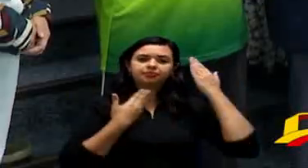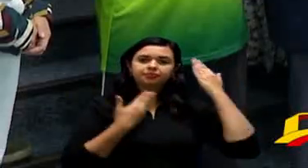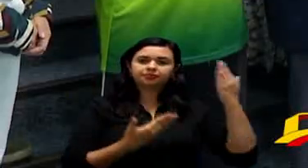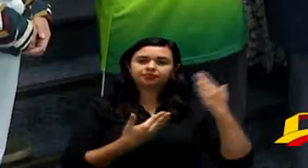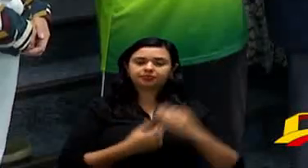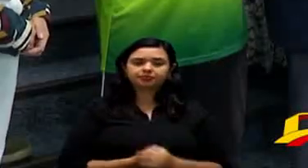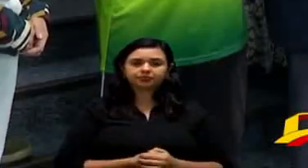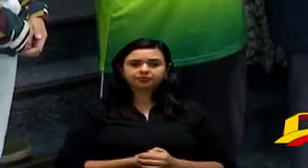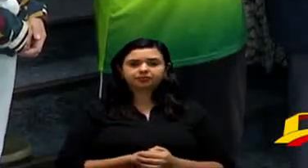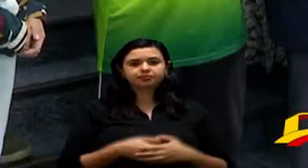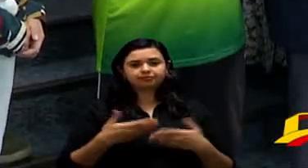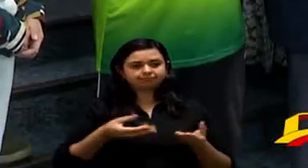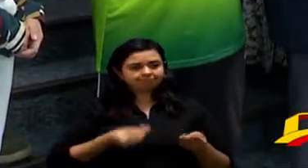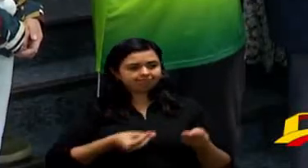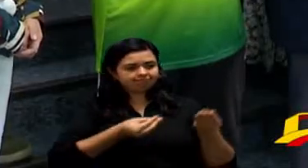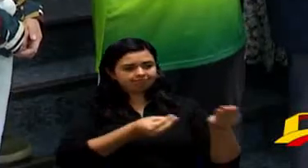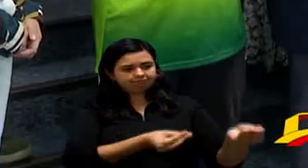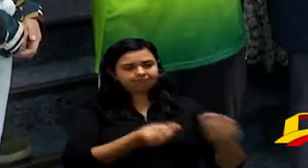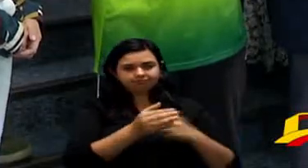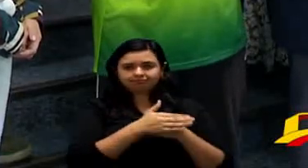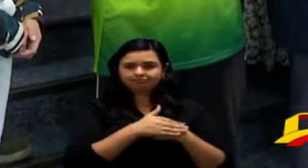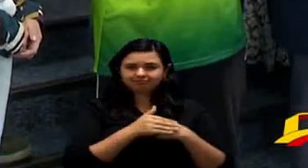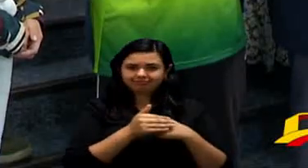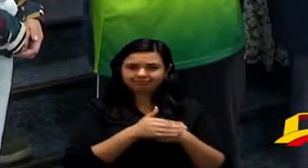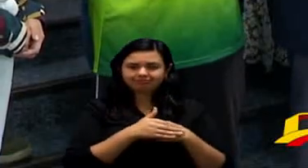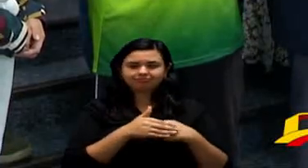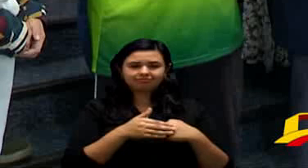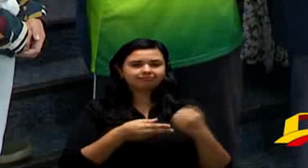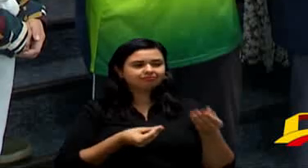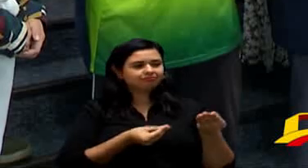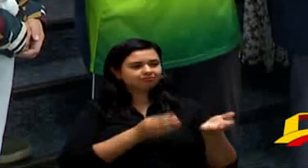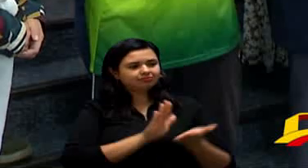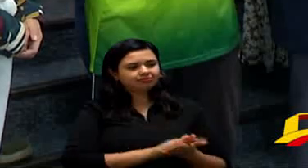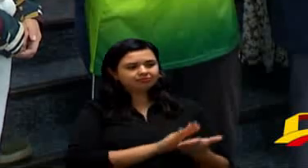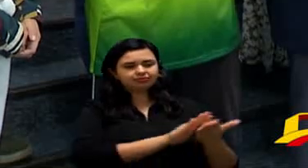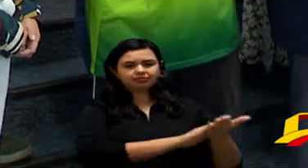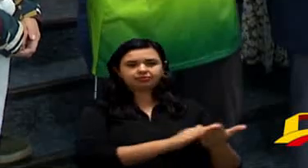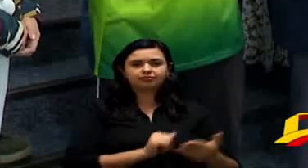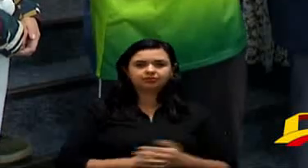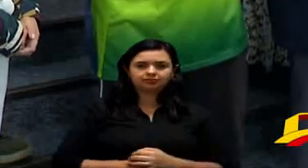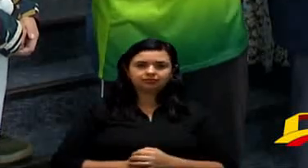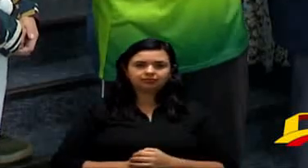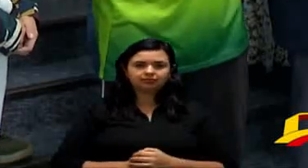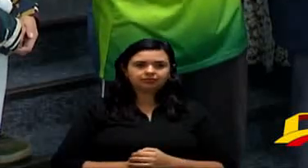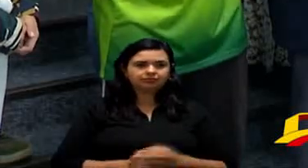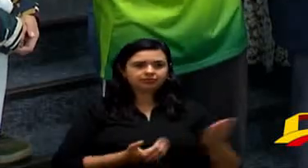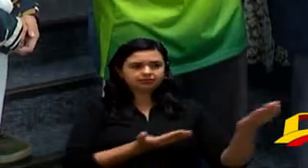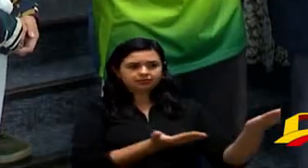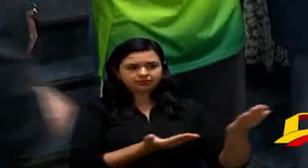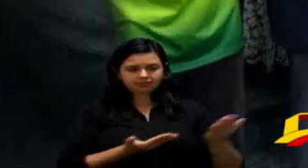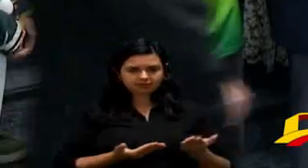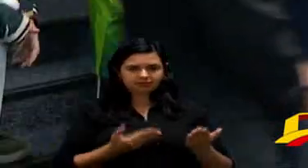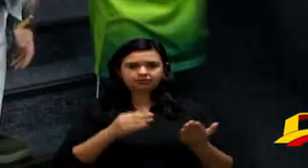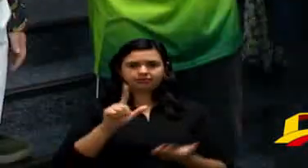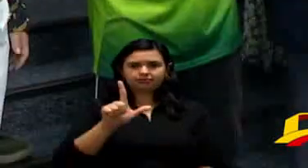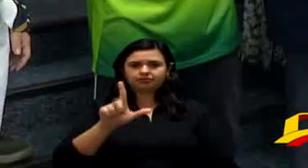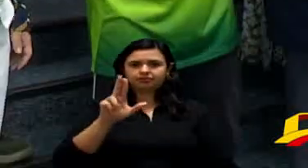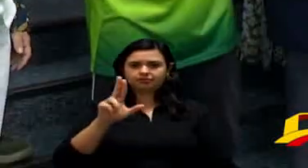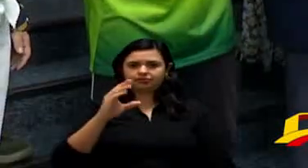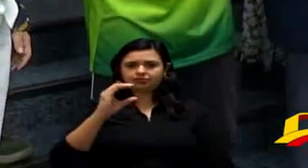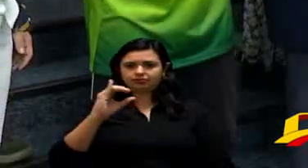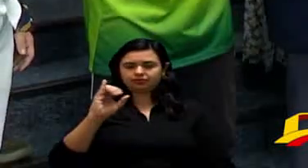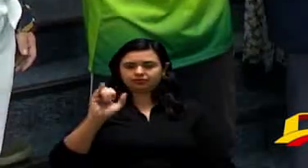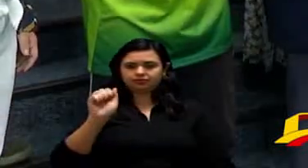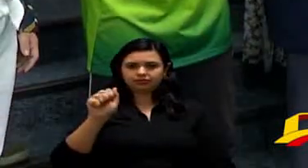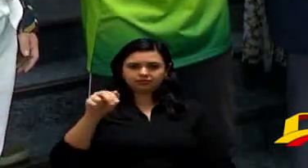então recebam com carinho esse essa homenagem tá seja ela homenagem gostaria de convidar a Luciana que toda